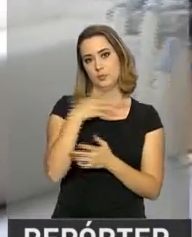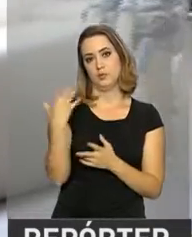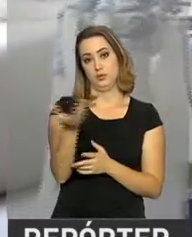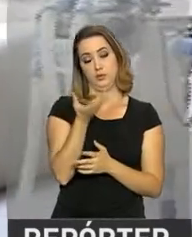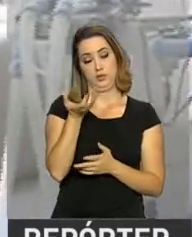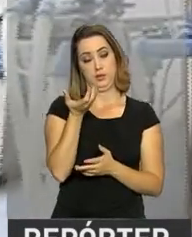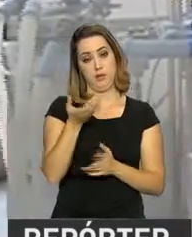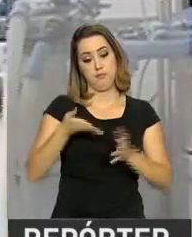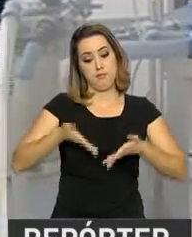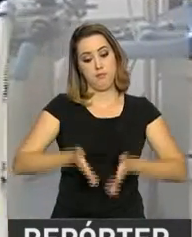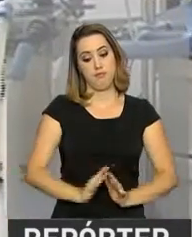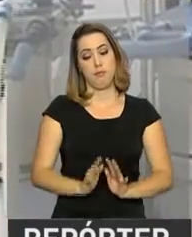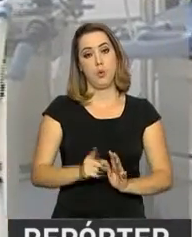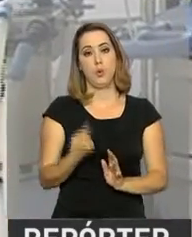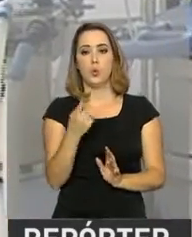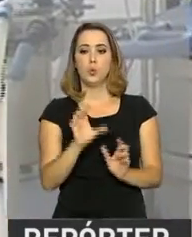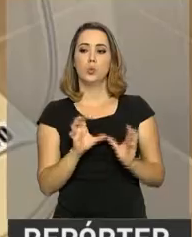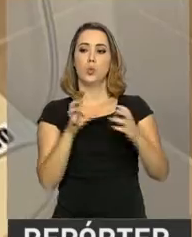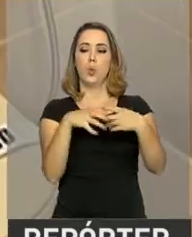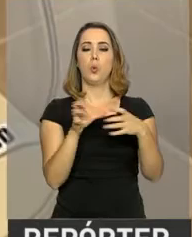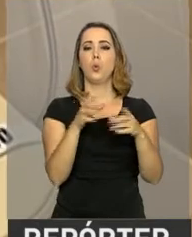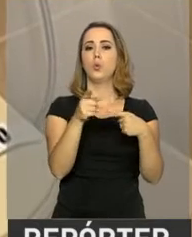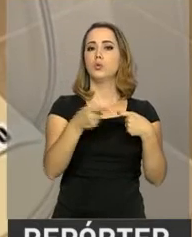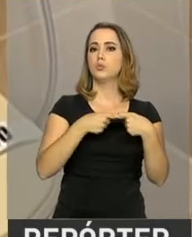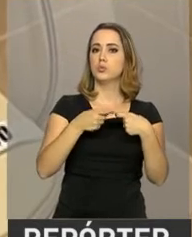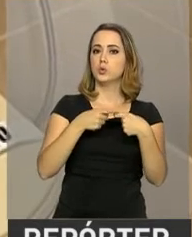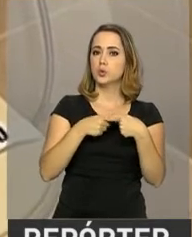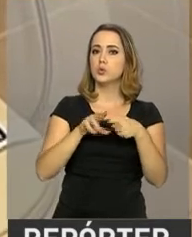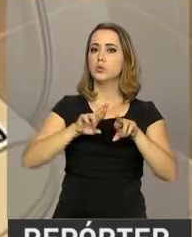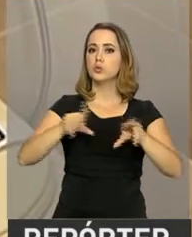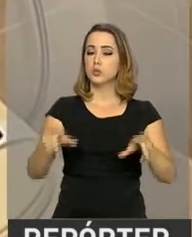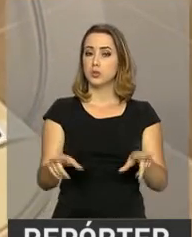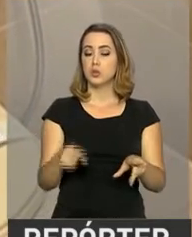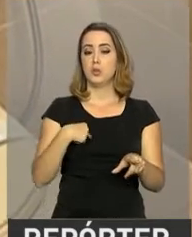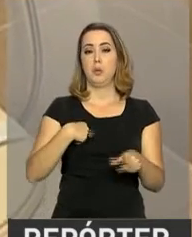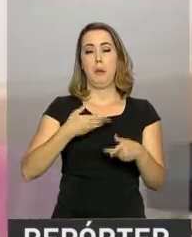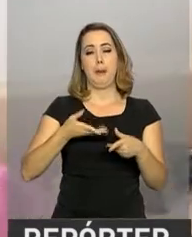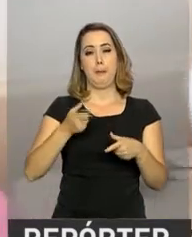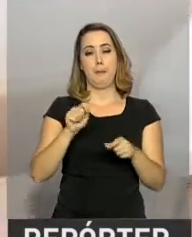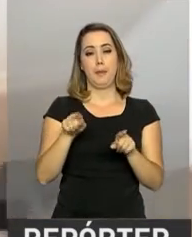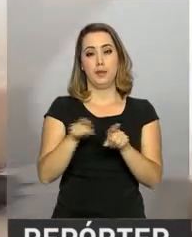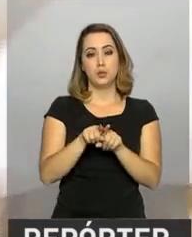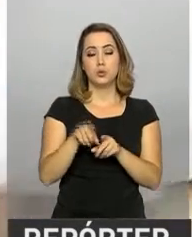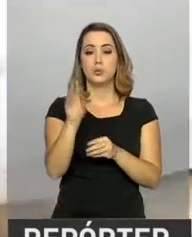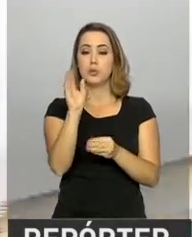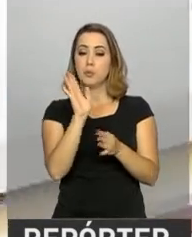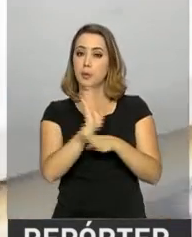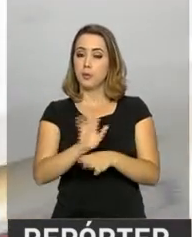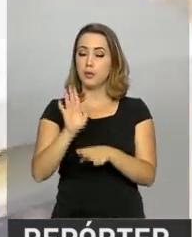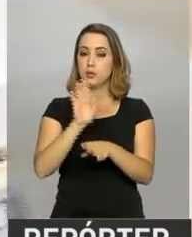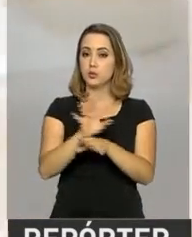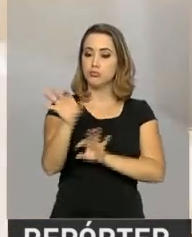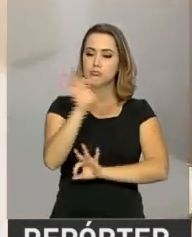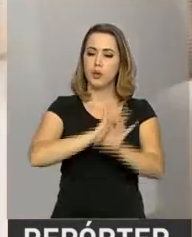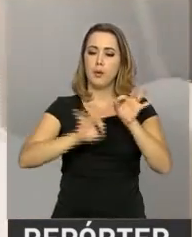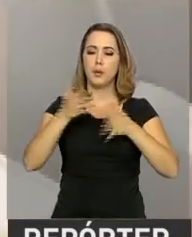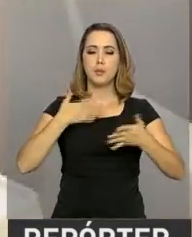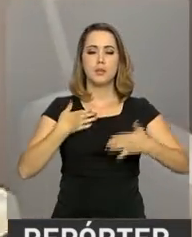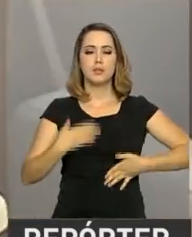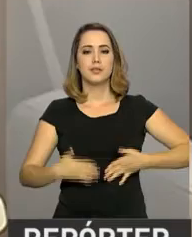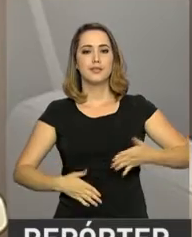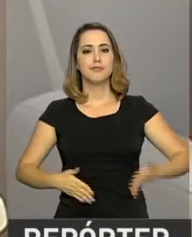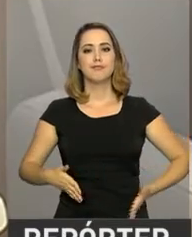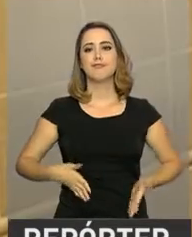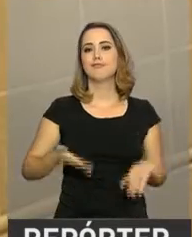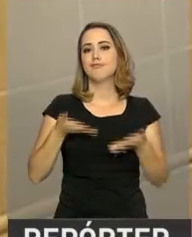parto normal com equipe de médicos e enfermeiros obstetras e equipamentos para ajudar na preparação do corpo para o nascimento